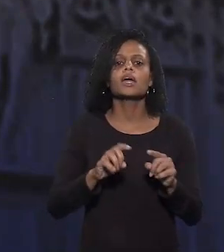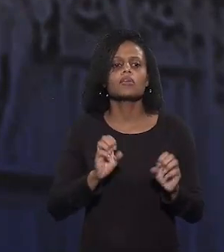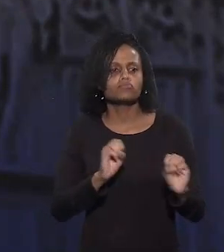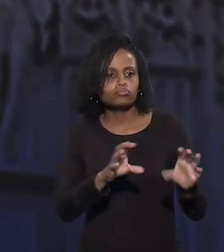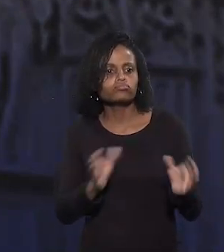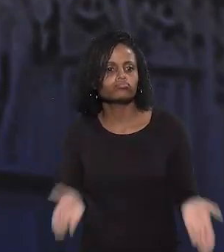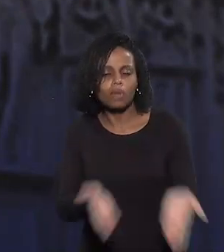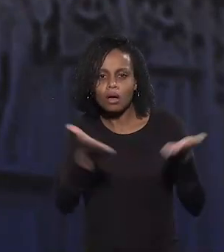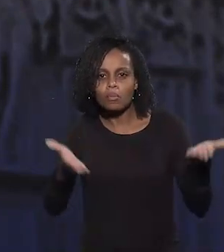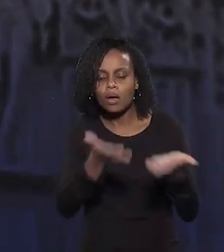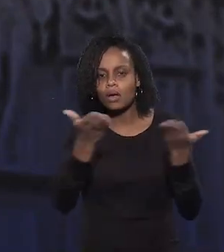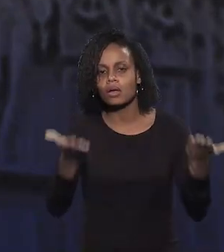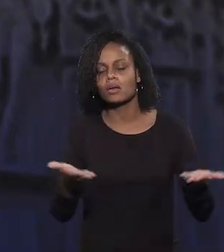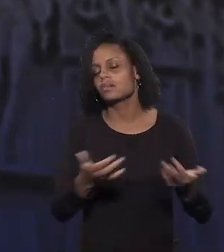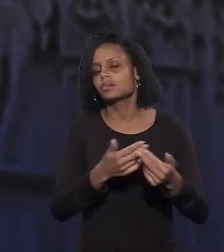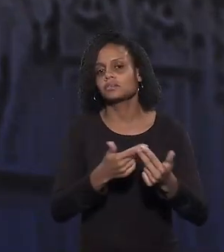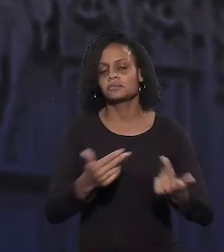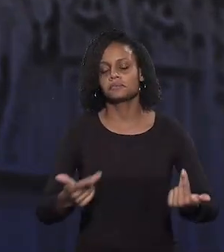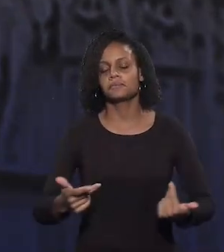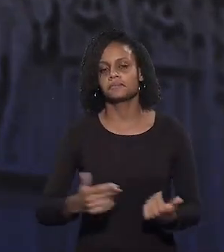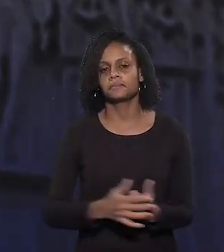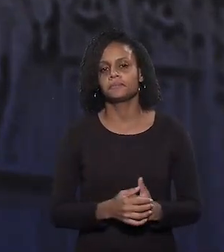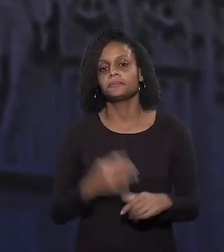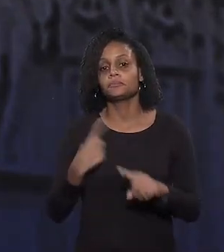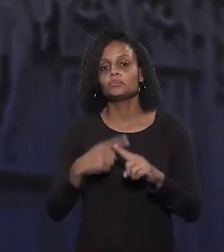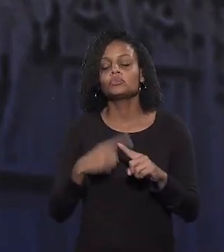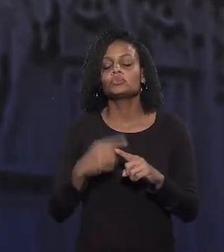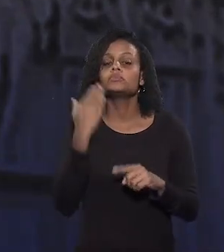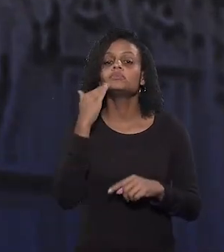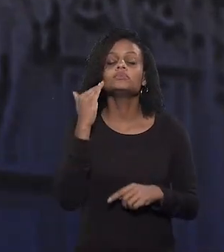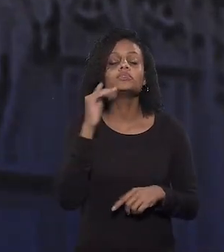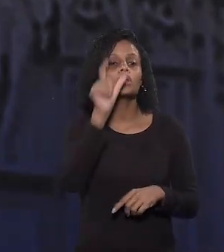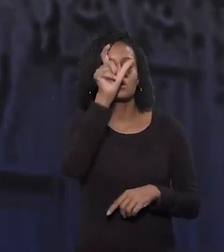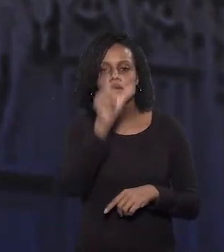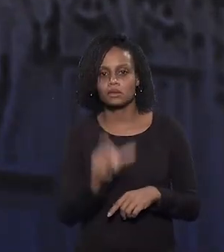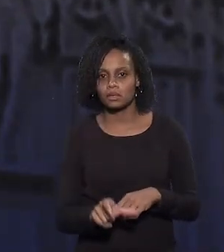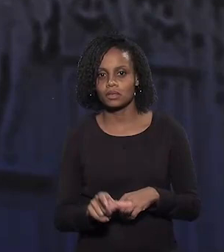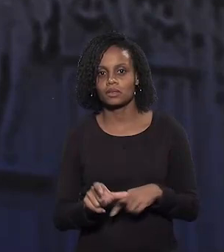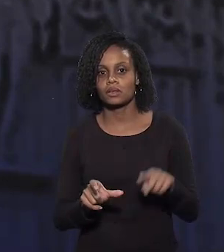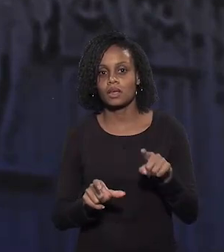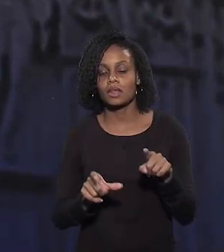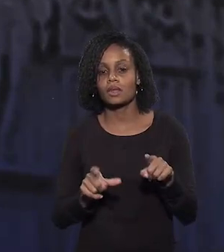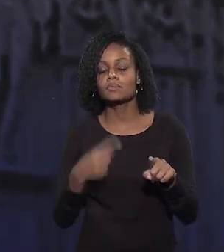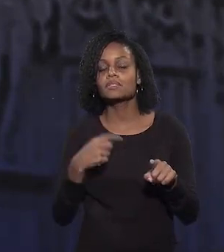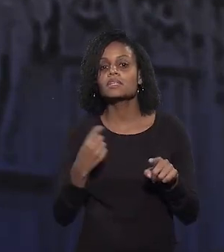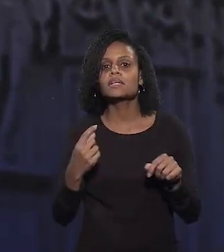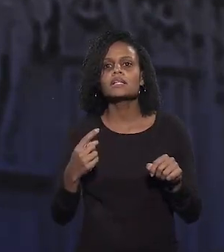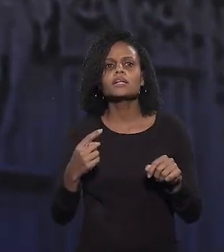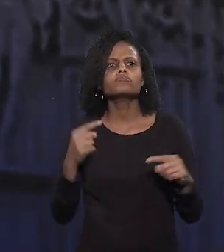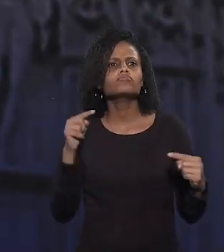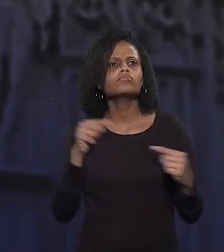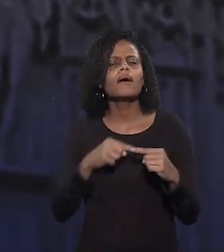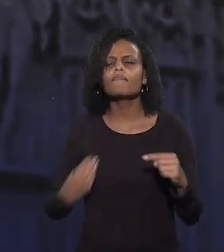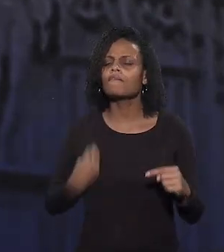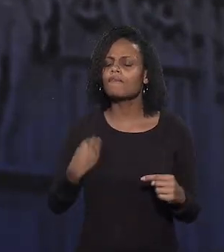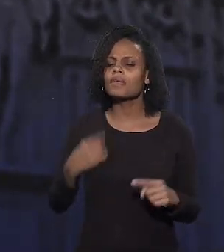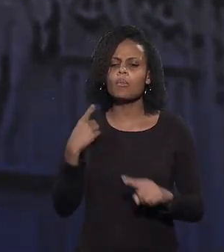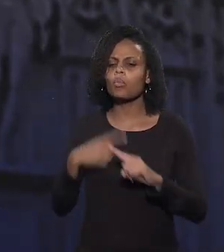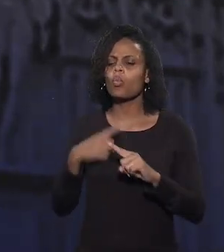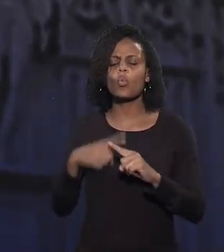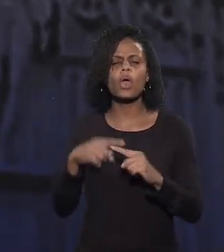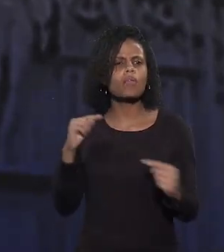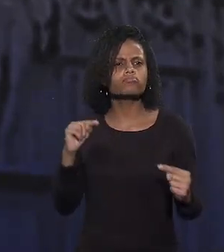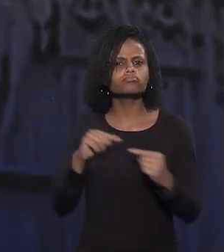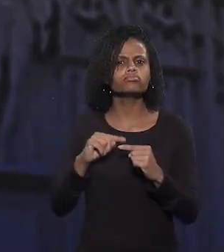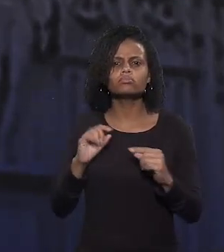coaching, motivacional, atividades espirituais, sim? Porque se intenta que a pessoa redescubra o sentido de sua vida,